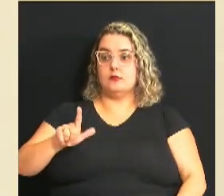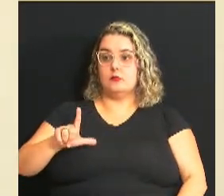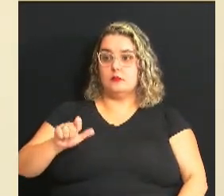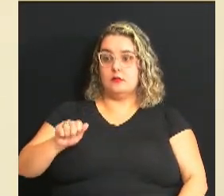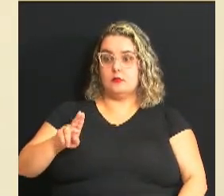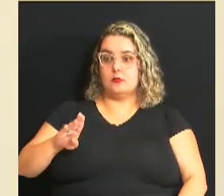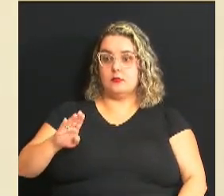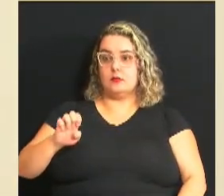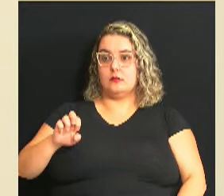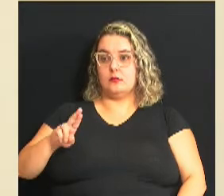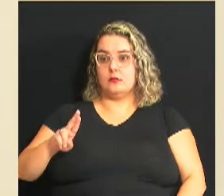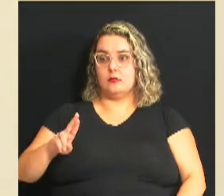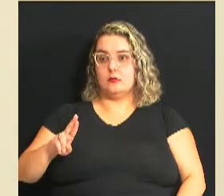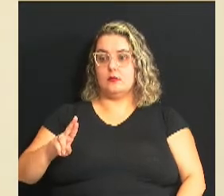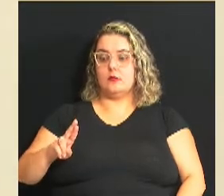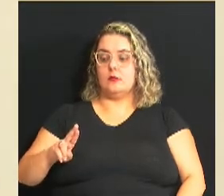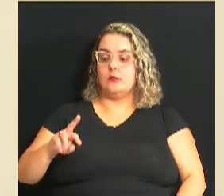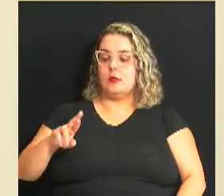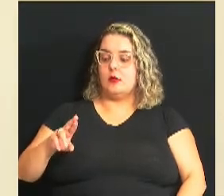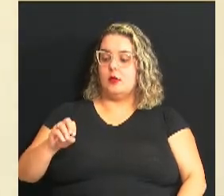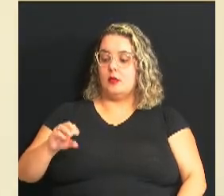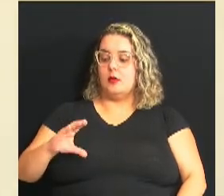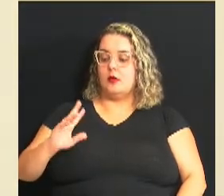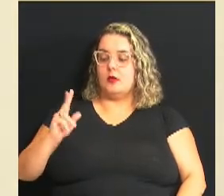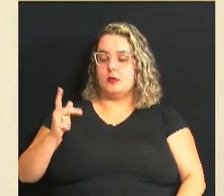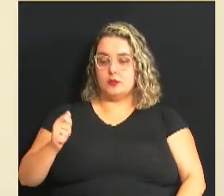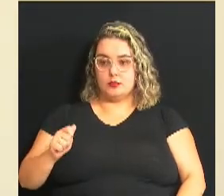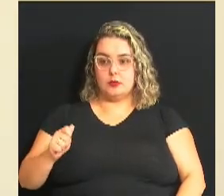que foi uma alegria, assim, a gente percebeu que o mercado